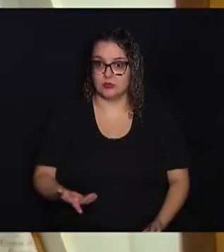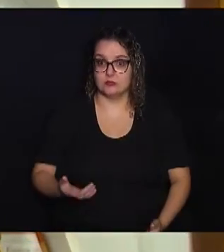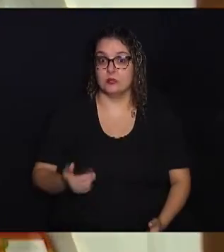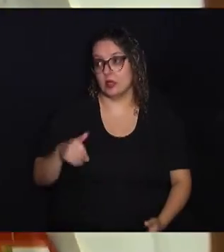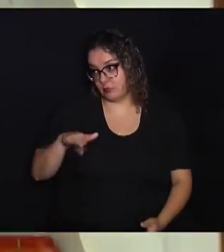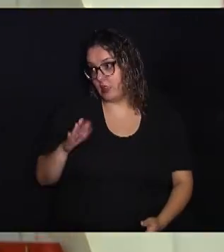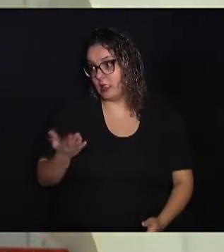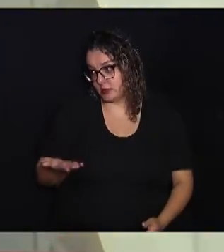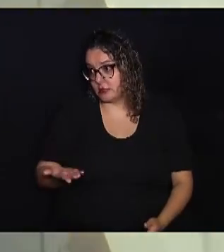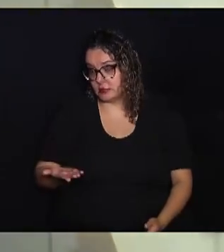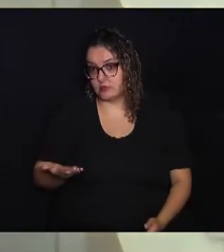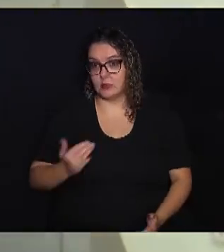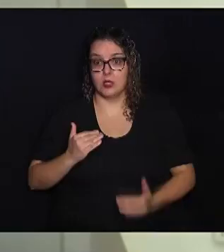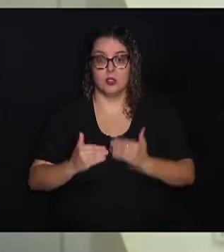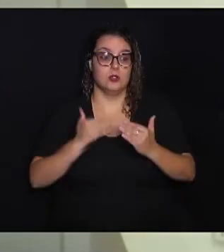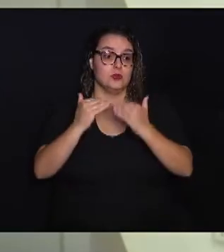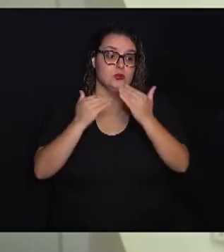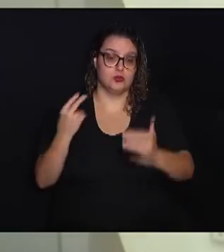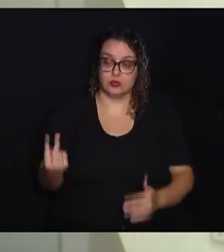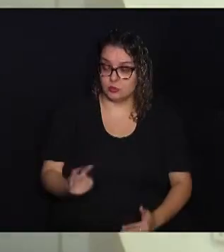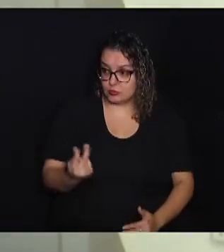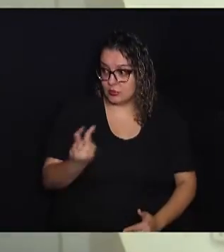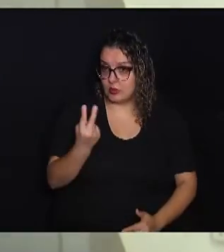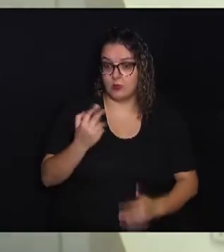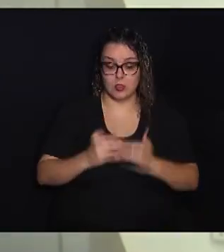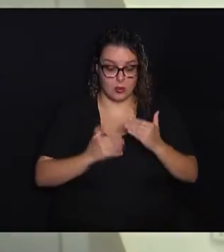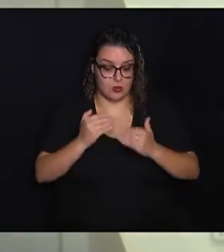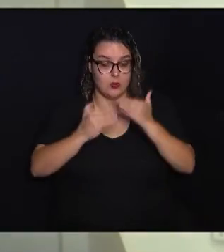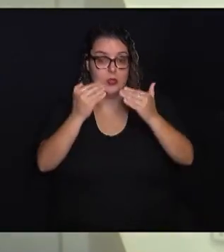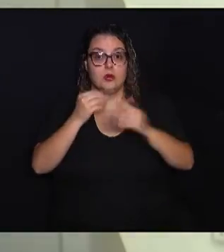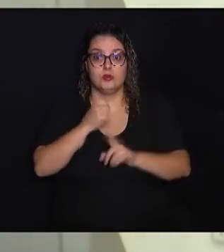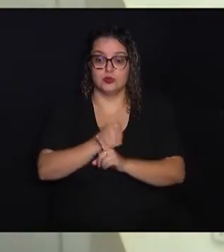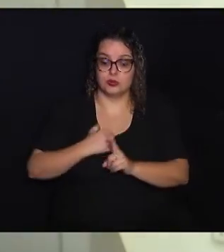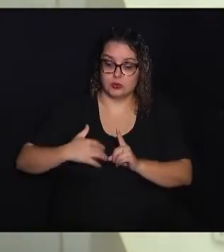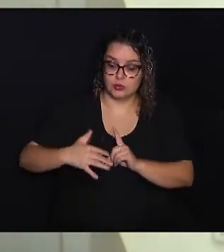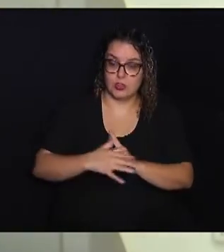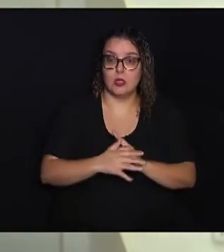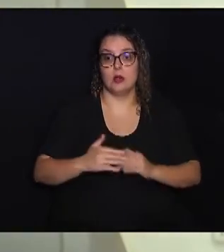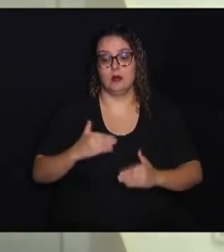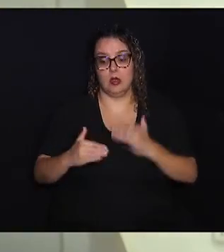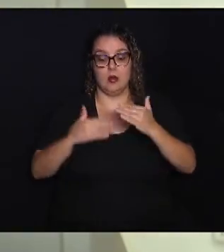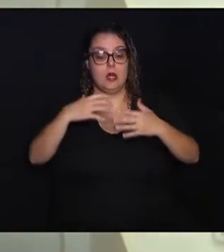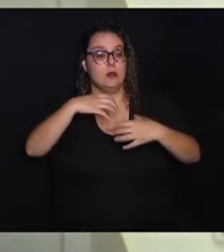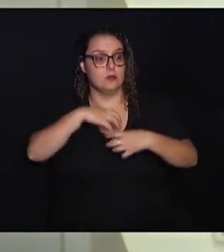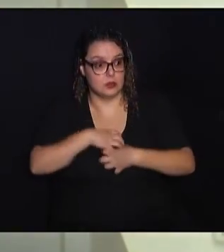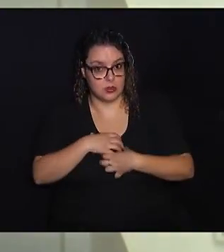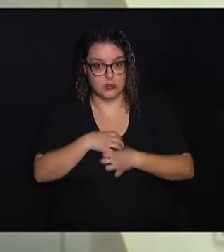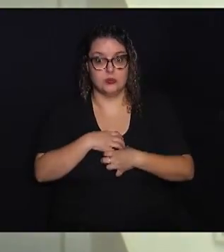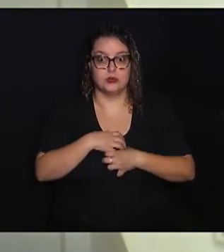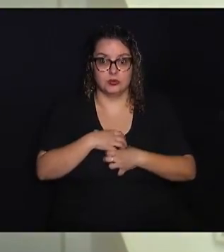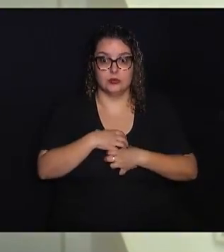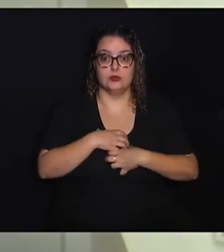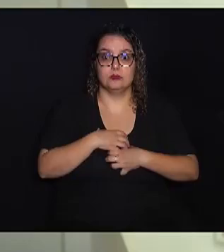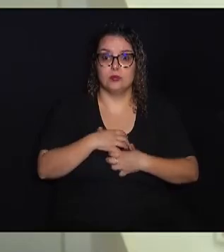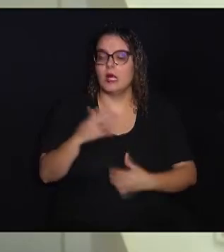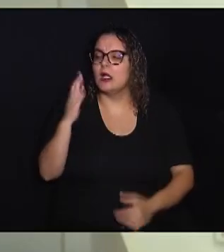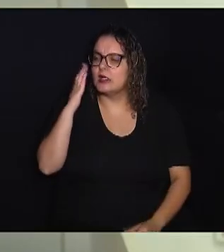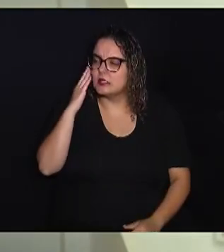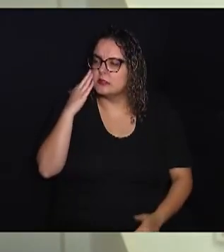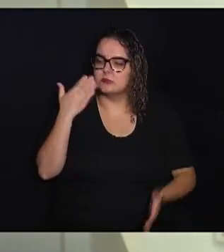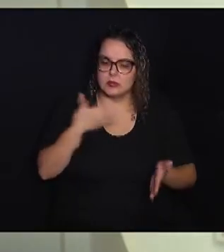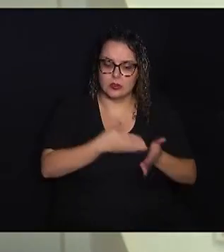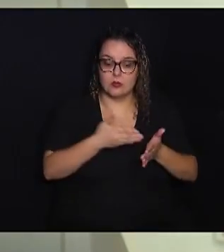além. É construção de valores, é a construção do social, é a parte do emocional, é estar entendendo o limite